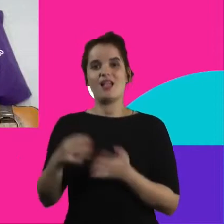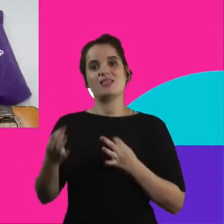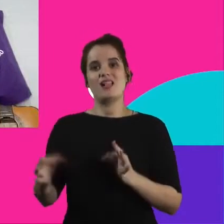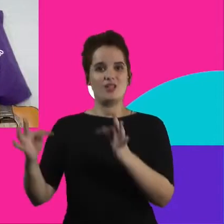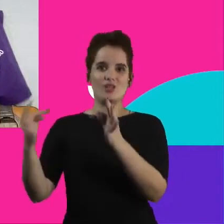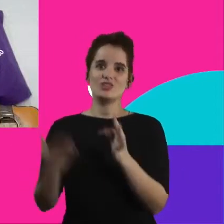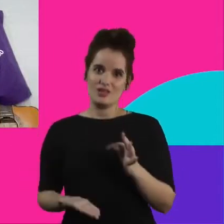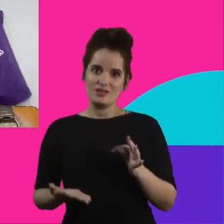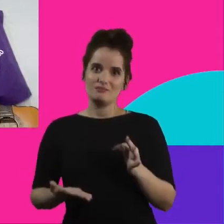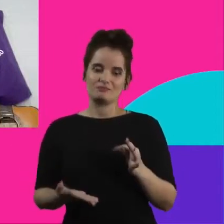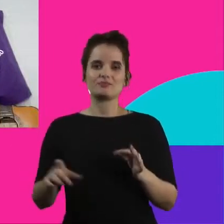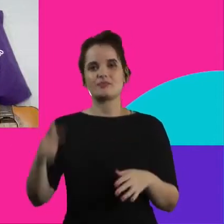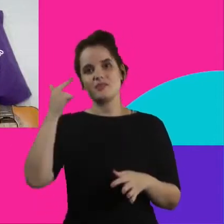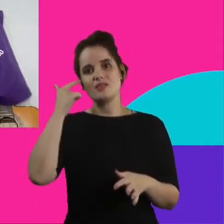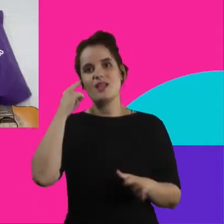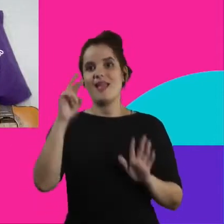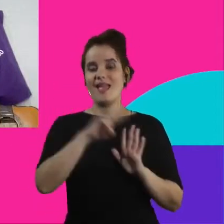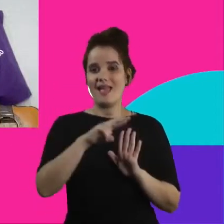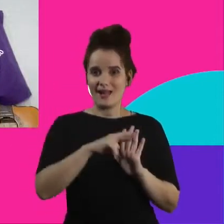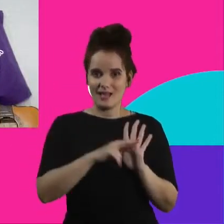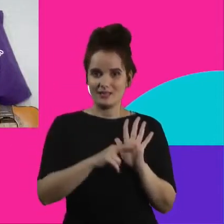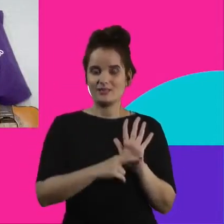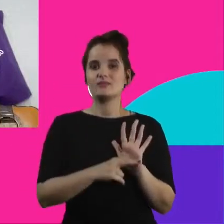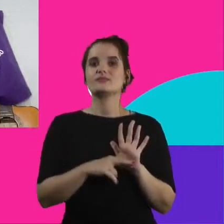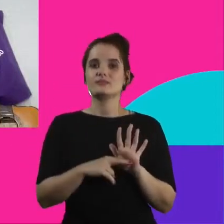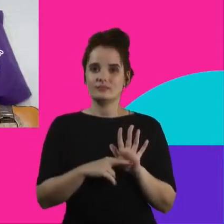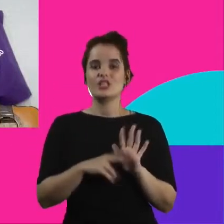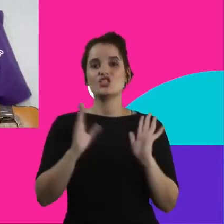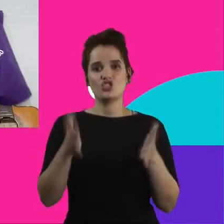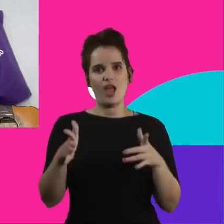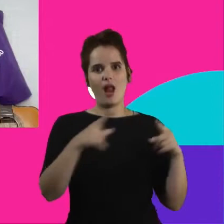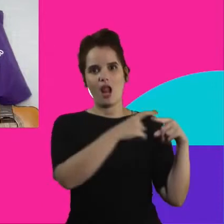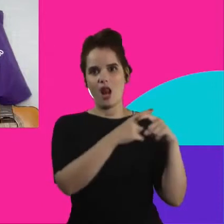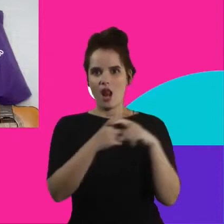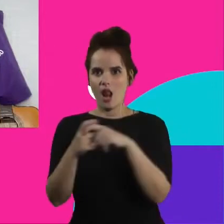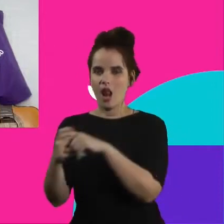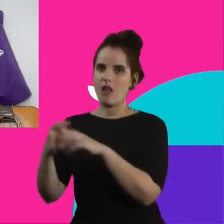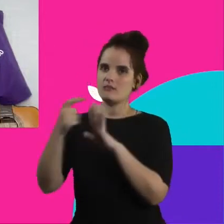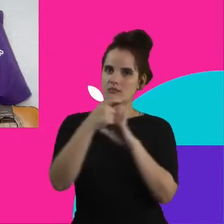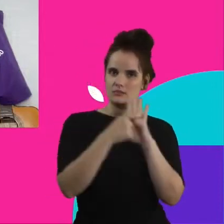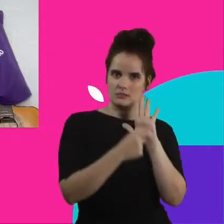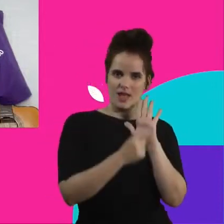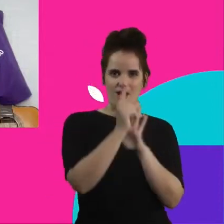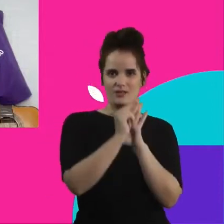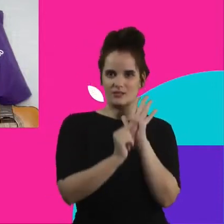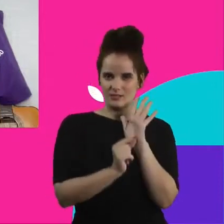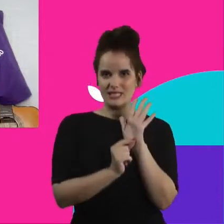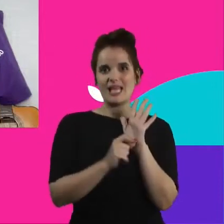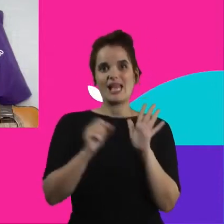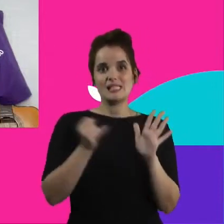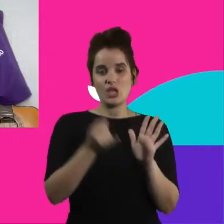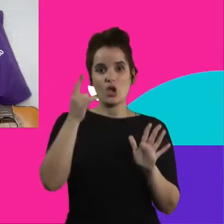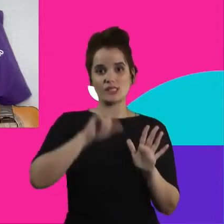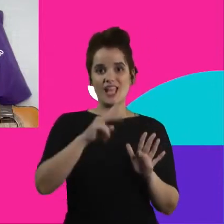né? Então, as regras foram escritas, né? Já em código. Inclusive, para quando bater 21 milhões, né,